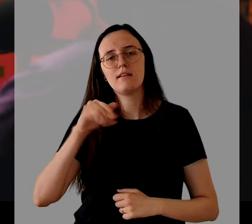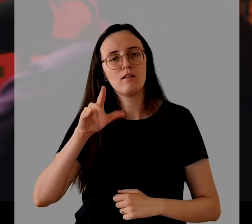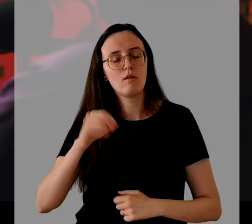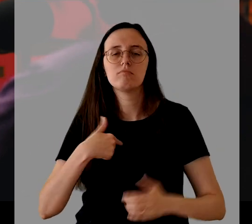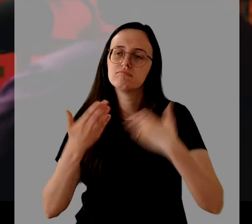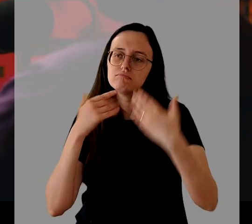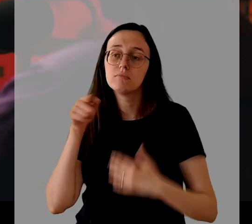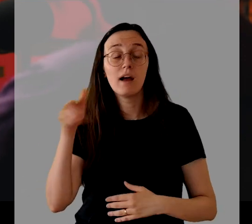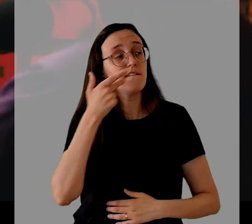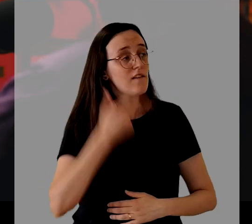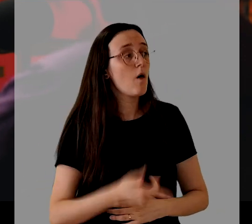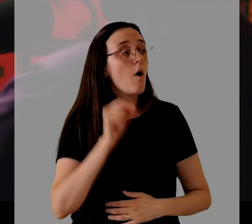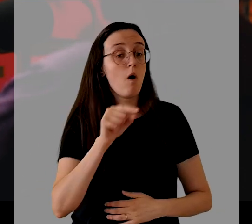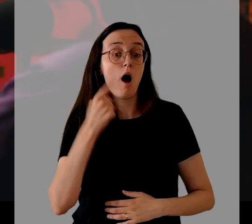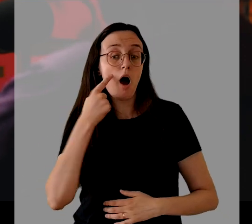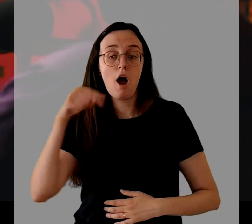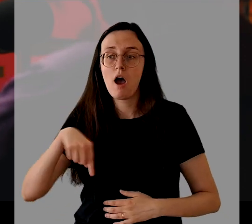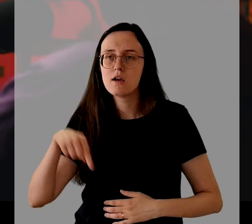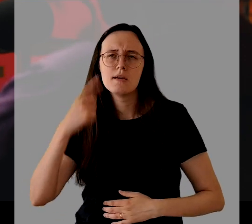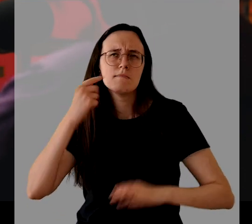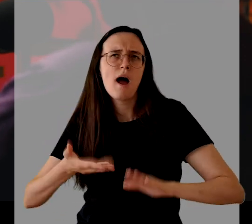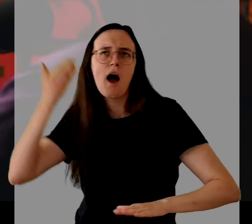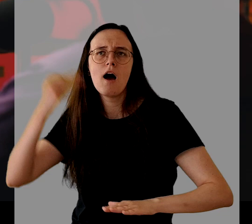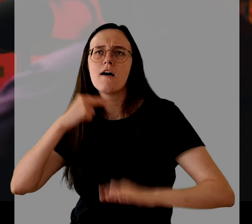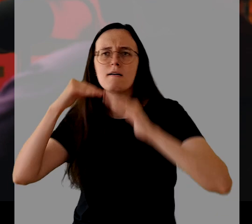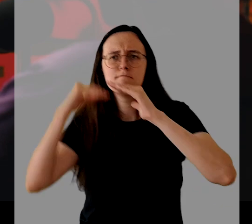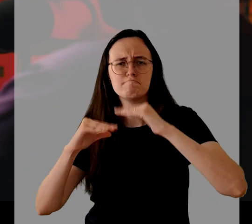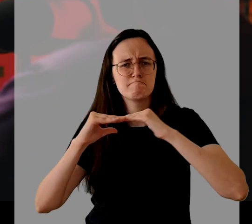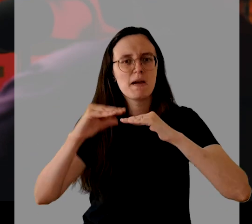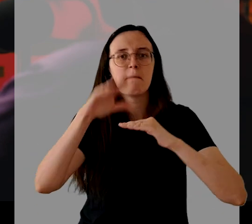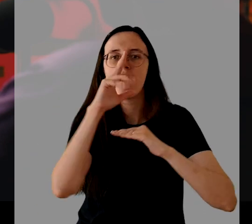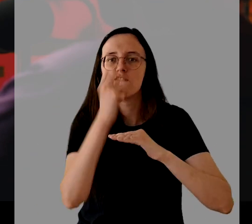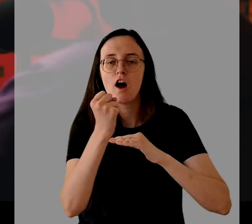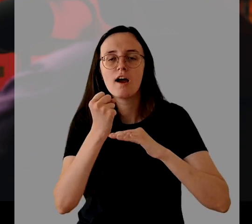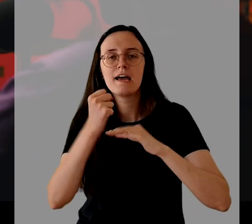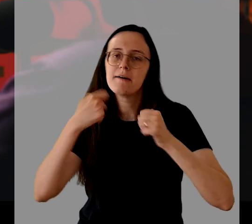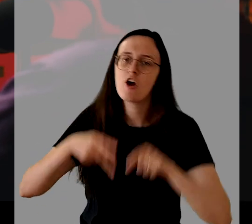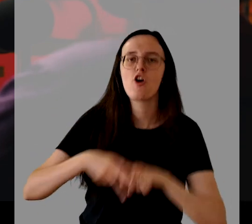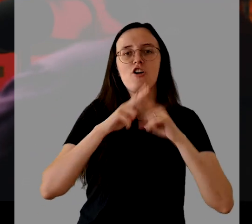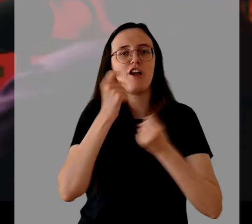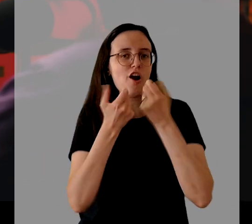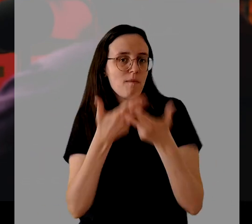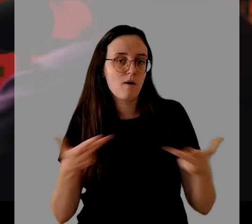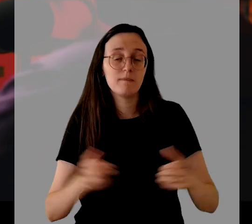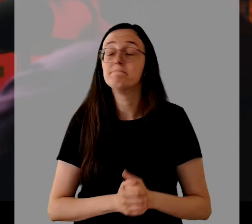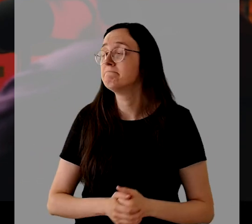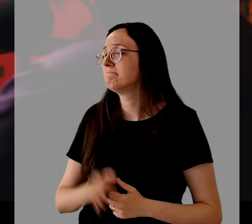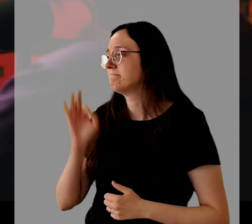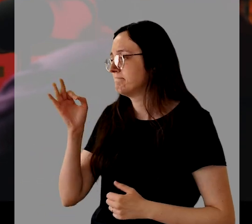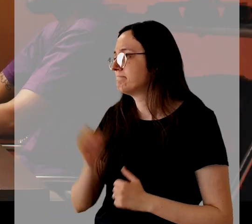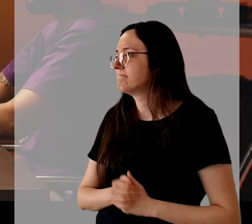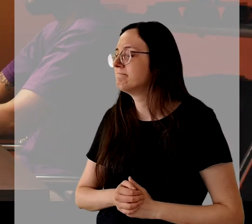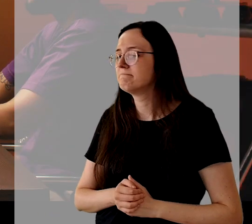Danilo referente a isso, né? Ele falou, ali é onde ele vai falar, não, aqui está muito agudo, muito grave. Pede para refazer algumas coisas também. Né?